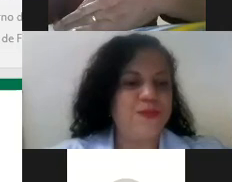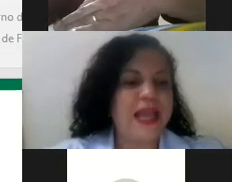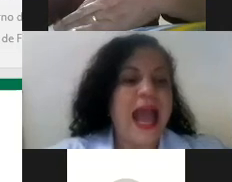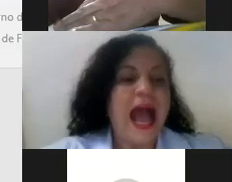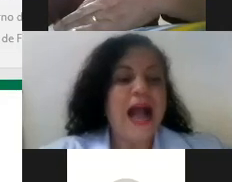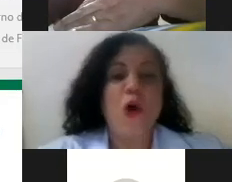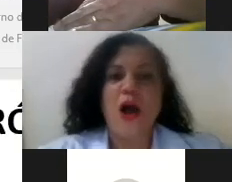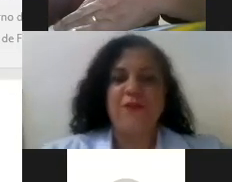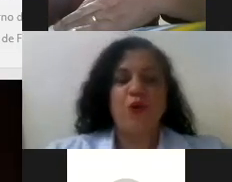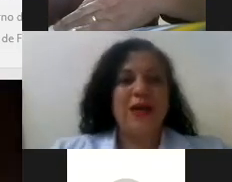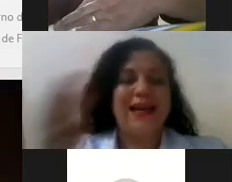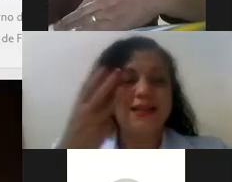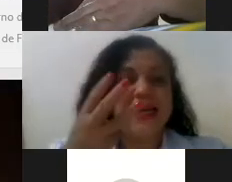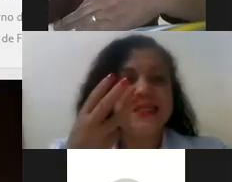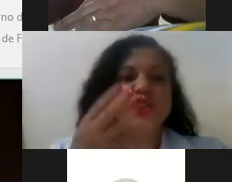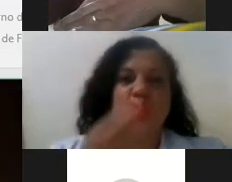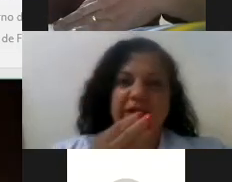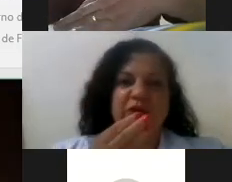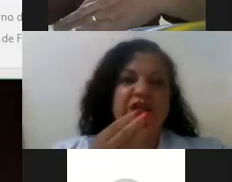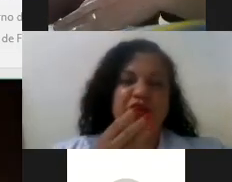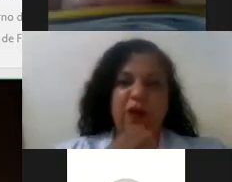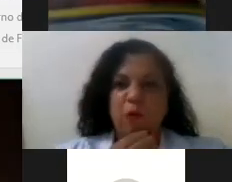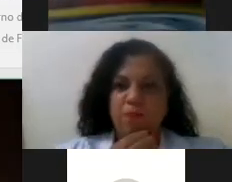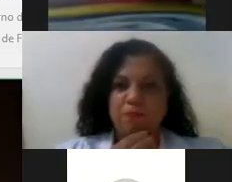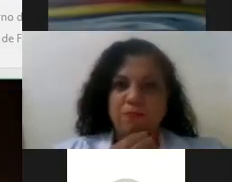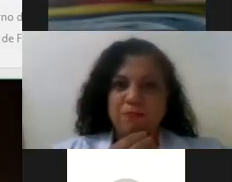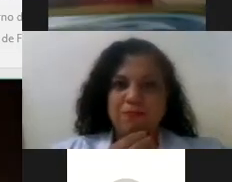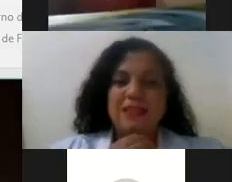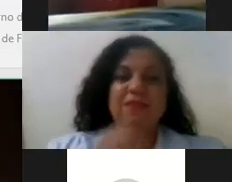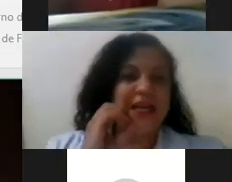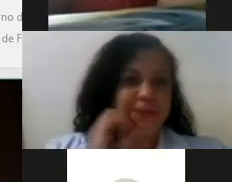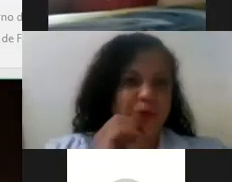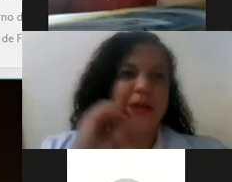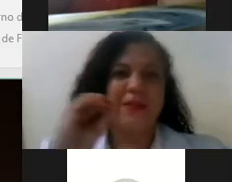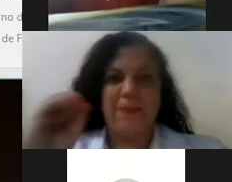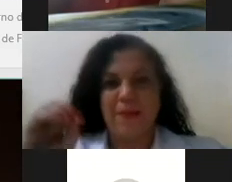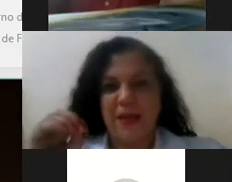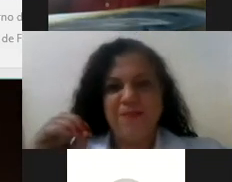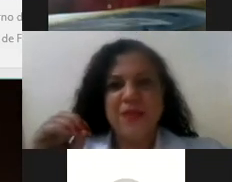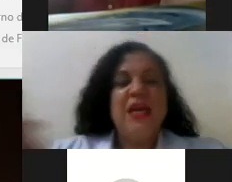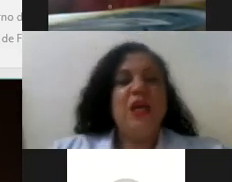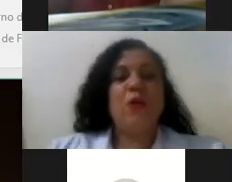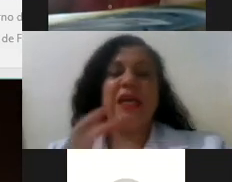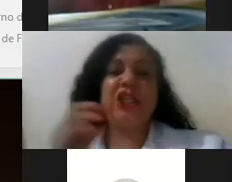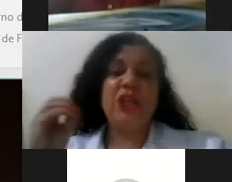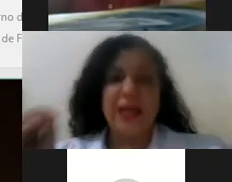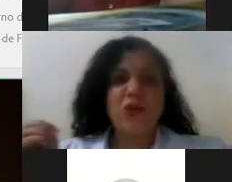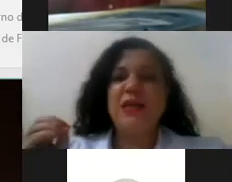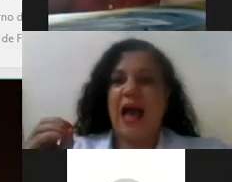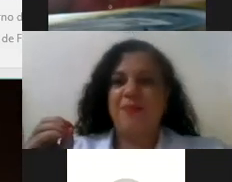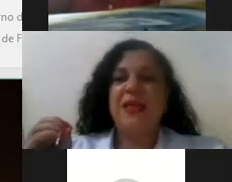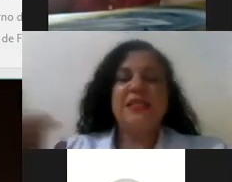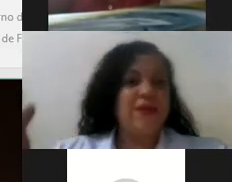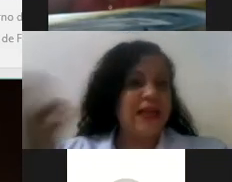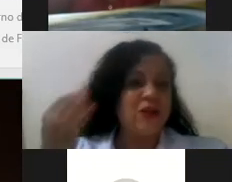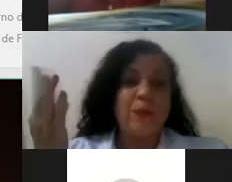disposição. Agora, eu vou colocar lá 3 questões do que a gente falou. Você vai responder e mandar para mim. E quando a gente